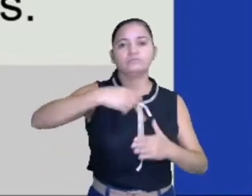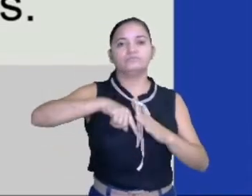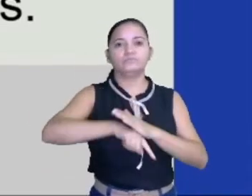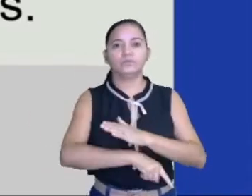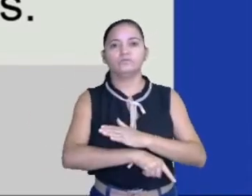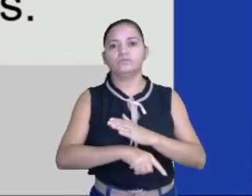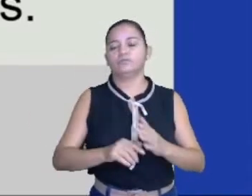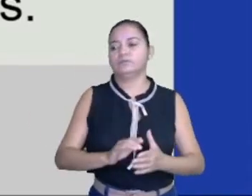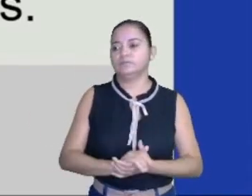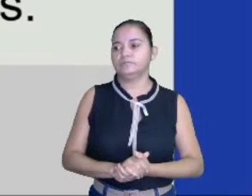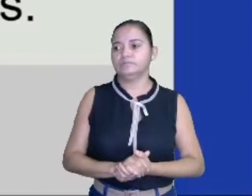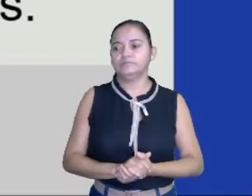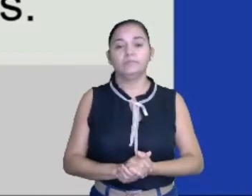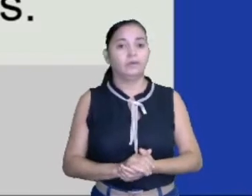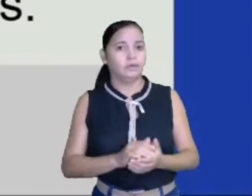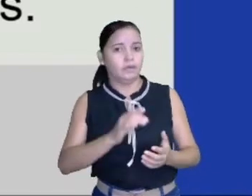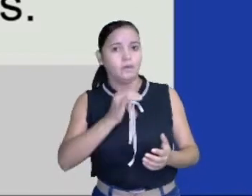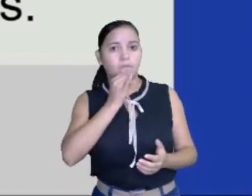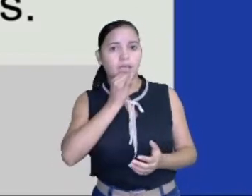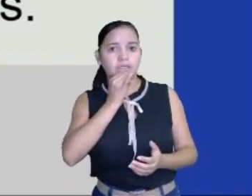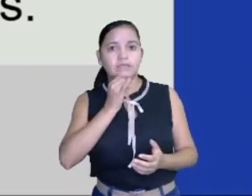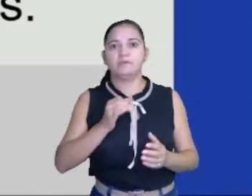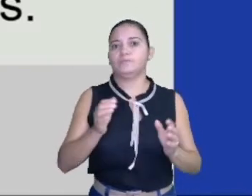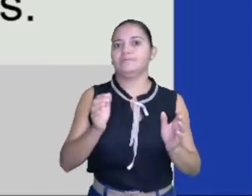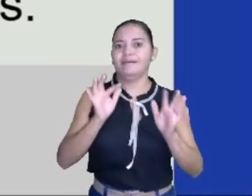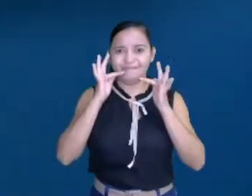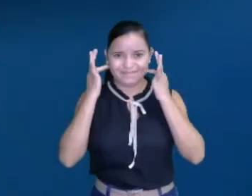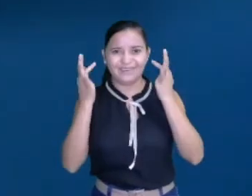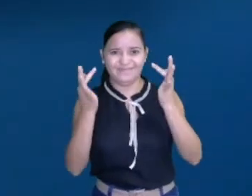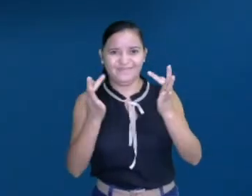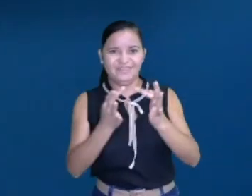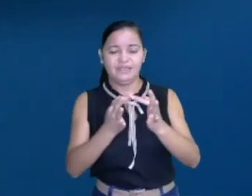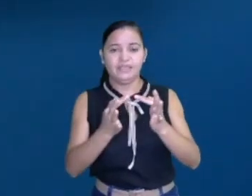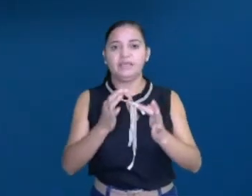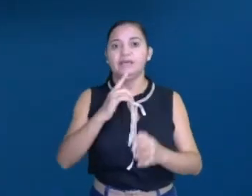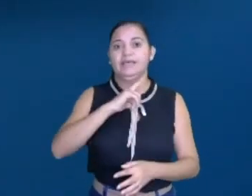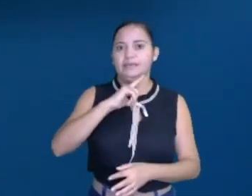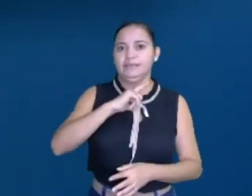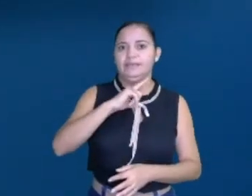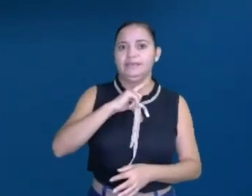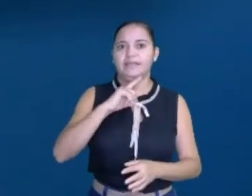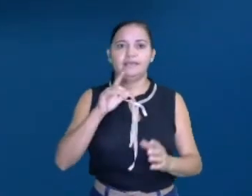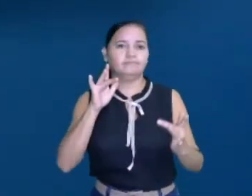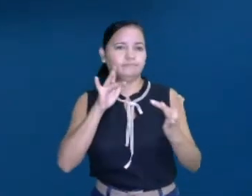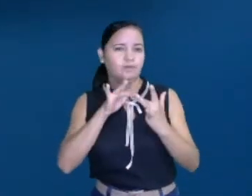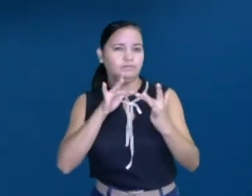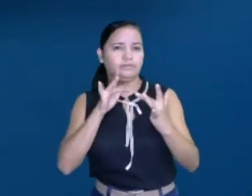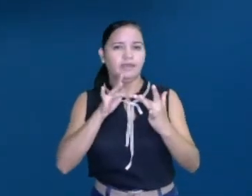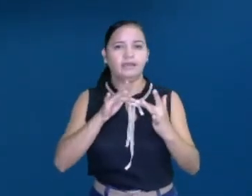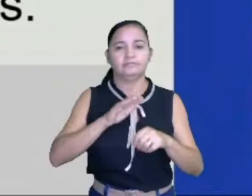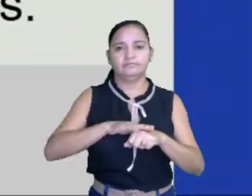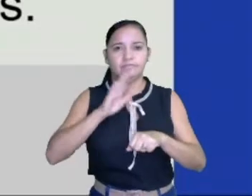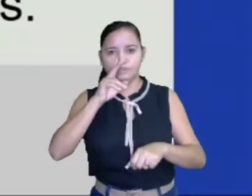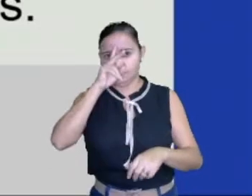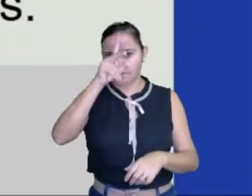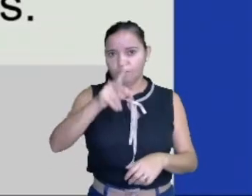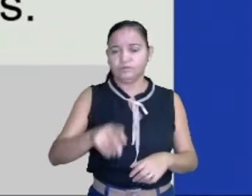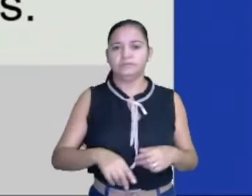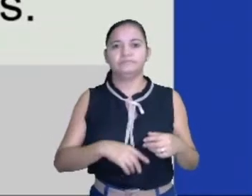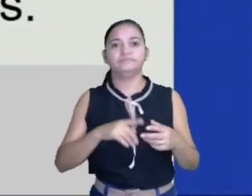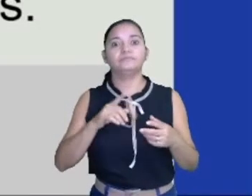Um exemplo simples de grupo social primário são as famílias, aquele contato social mais íntimo. Já os secundários